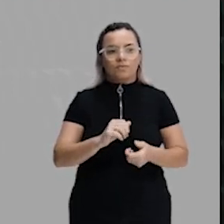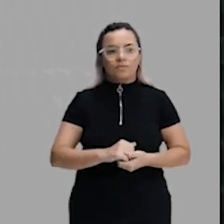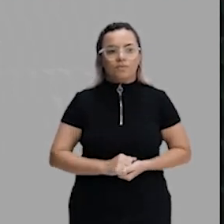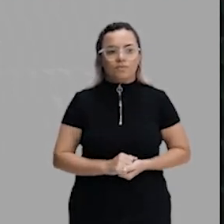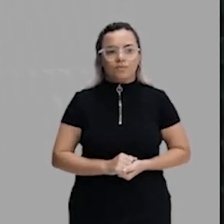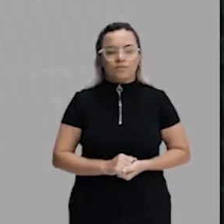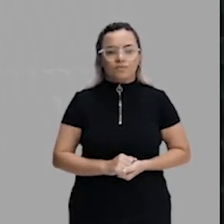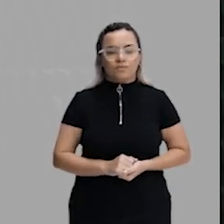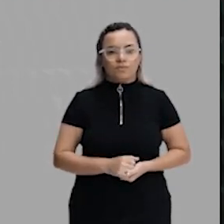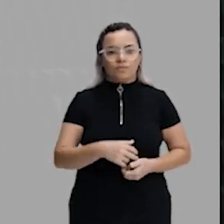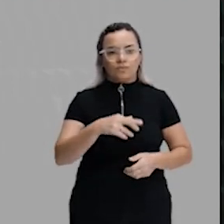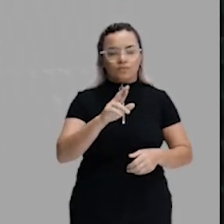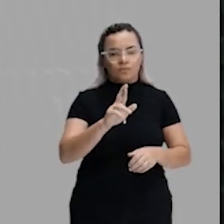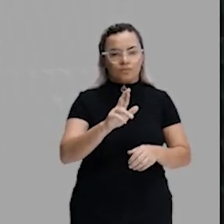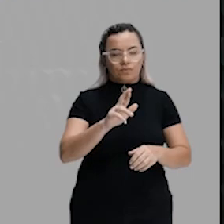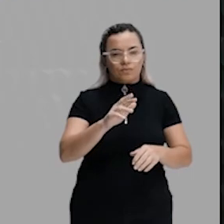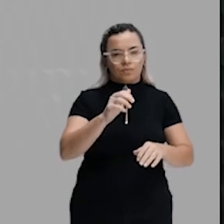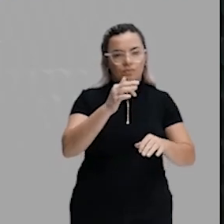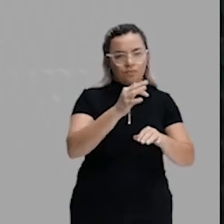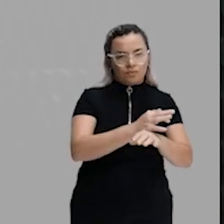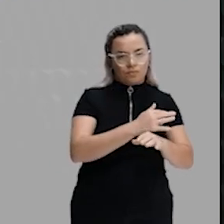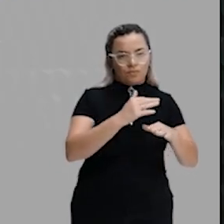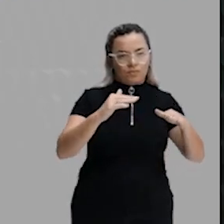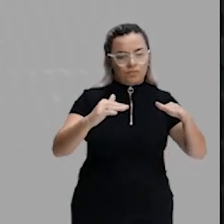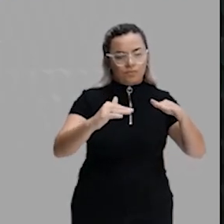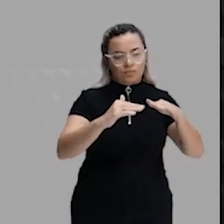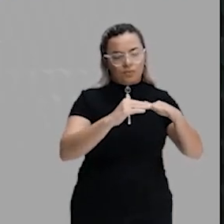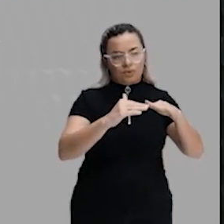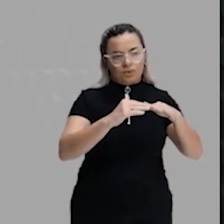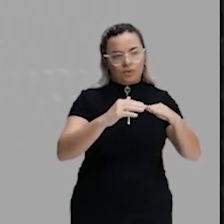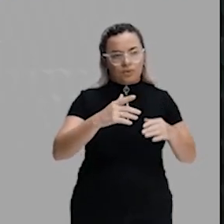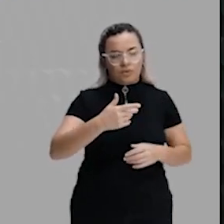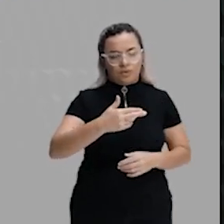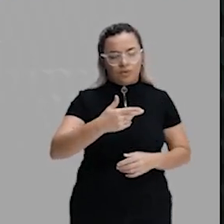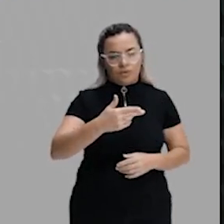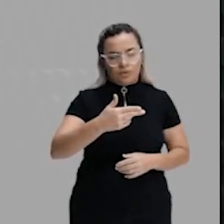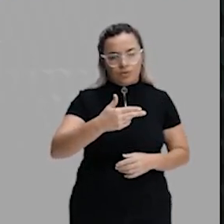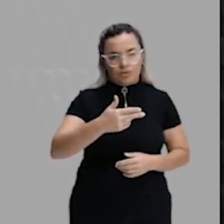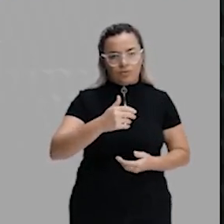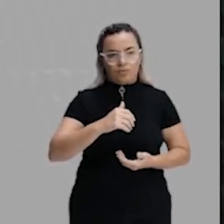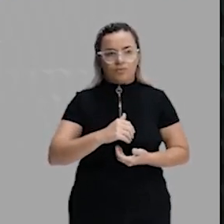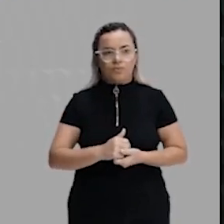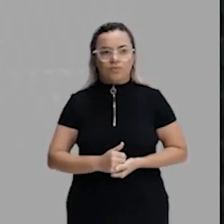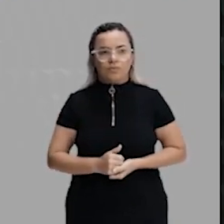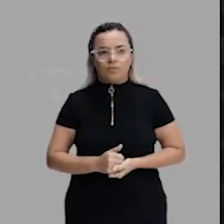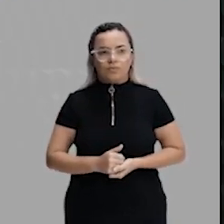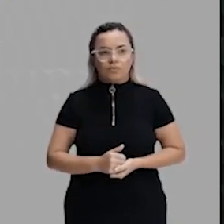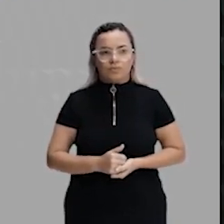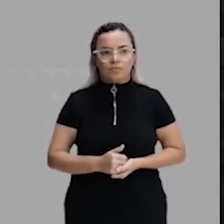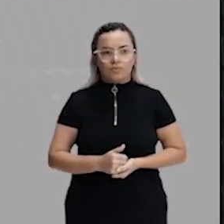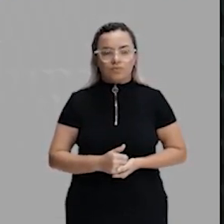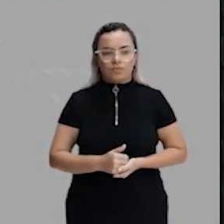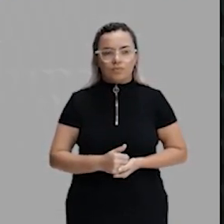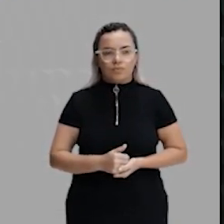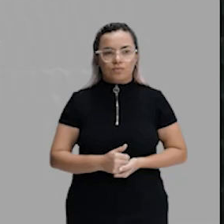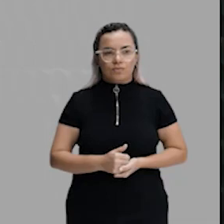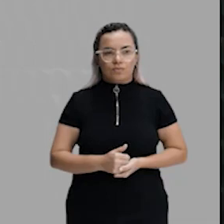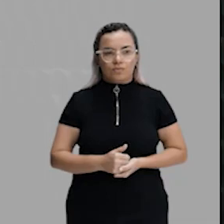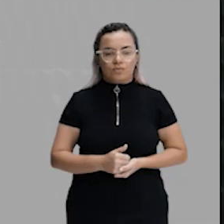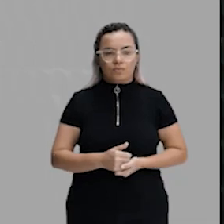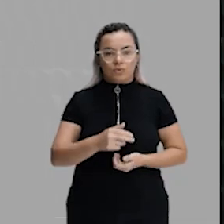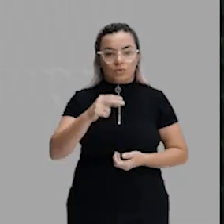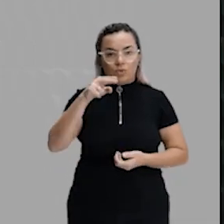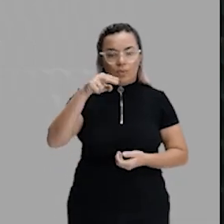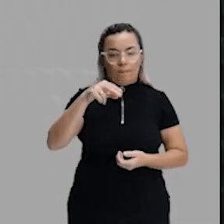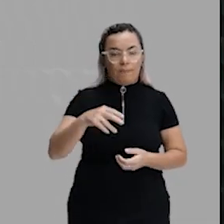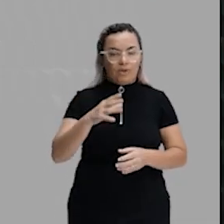Então, R equivalente vai ser o quê? Vai ser R mais R mais R mais R mais R, por aí vai. Então, basta eu somar o N, que é o número de